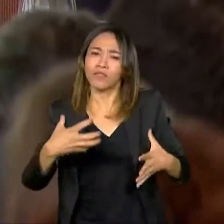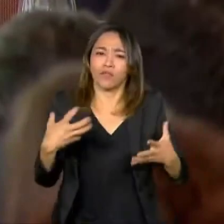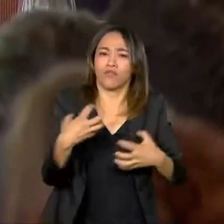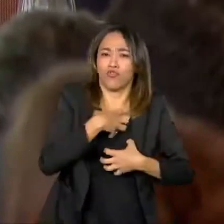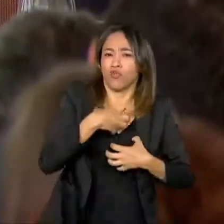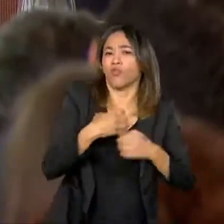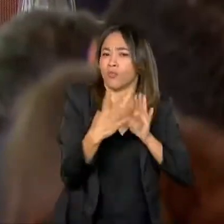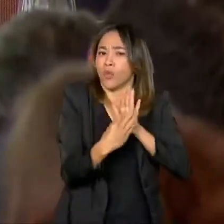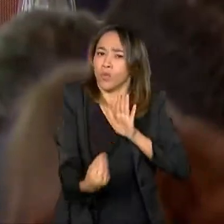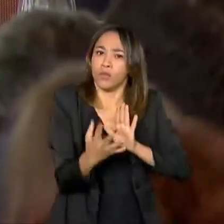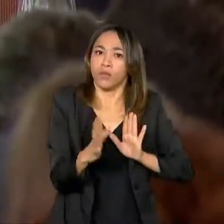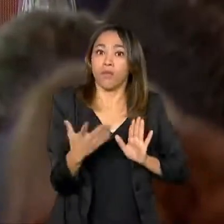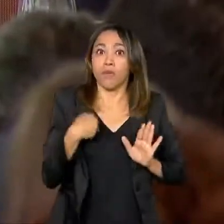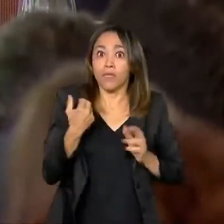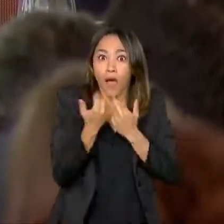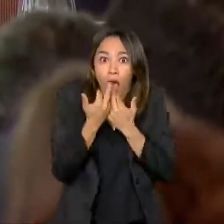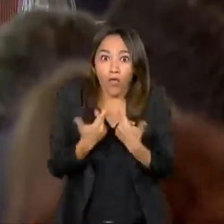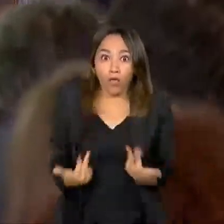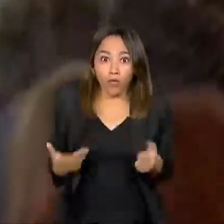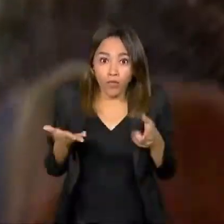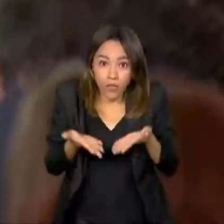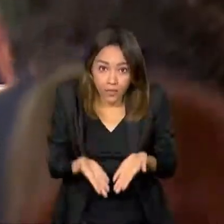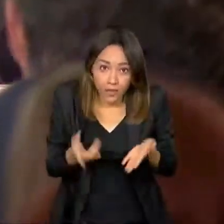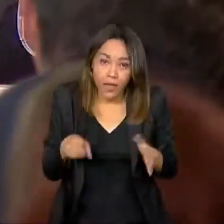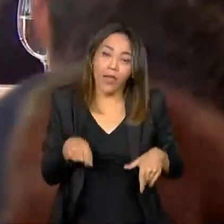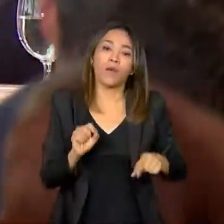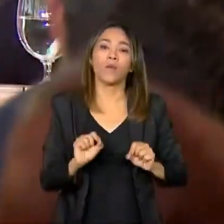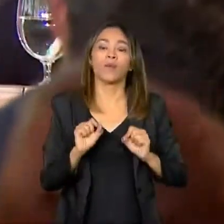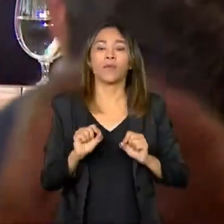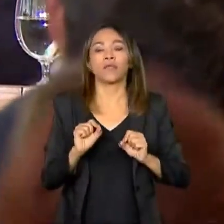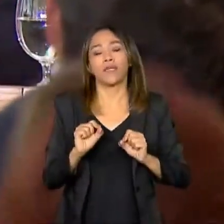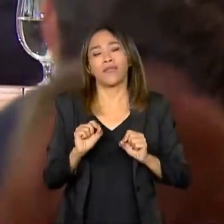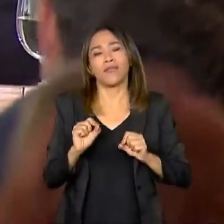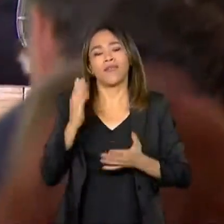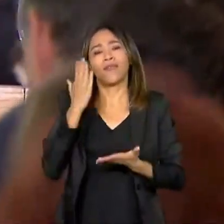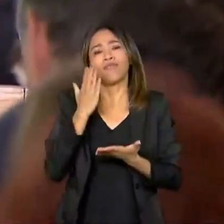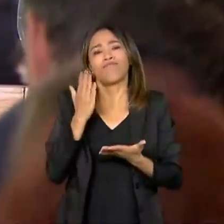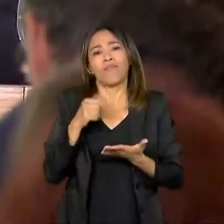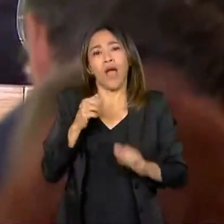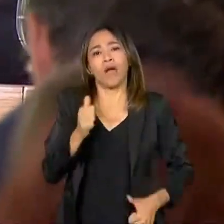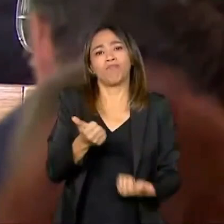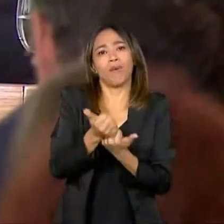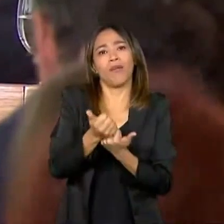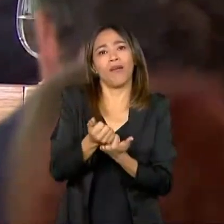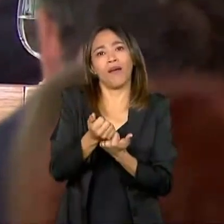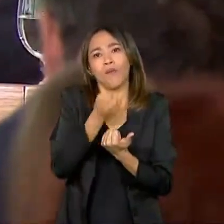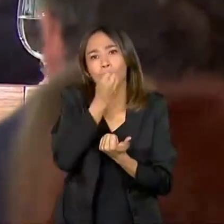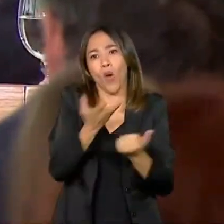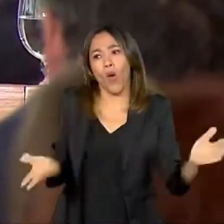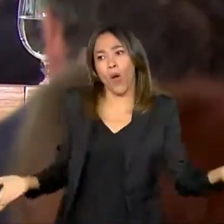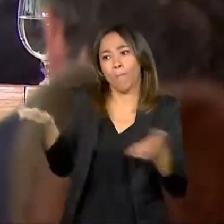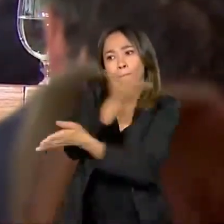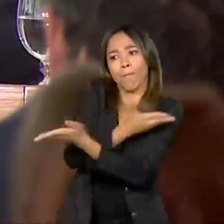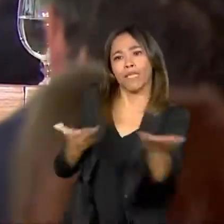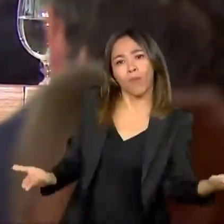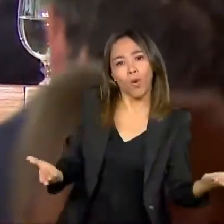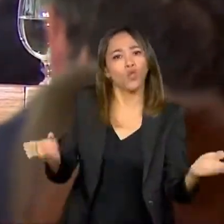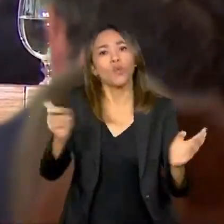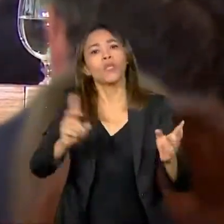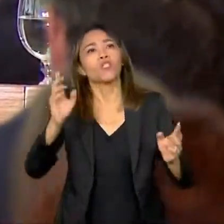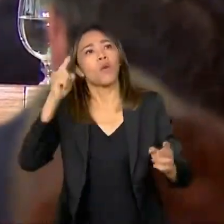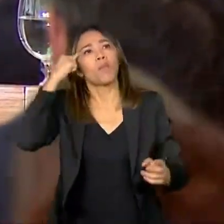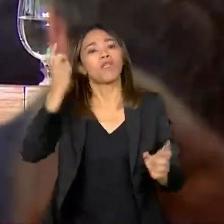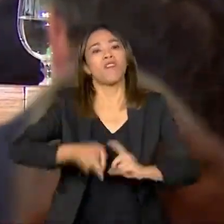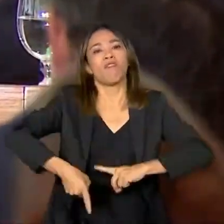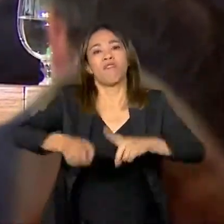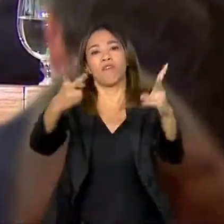inovador aqui é fortalecer essa essa prática de trocar patrimônio por patrimônio e não simplesmente alienação muitas